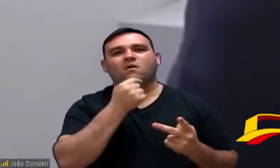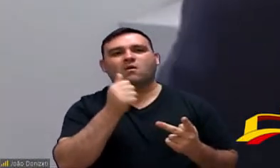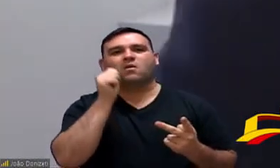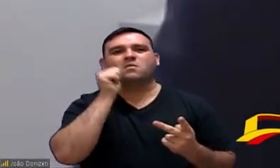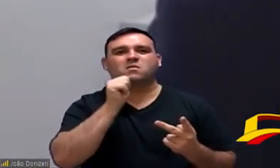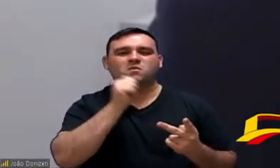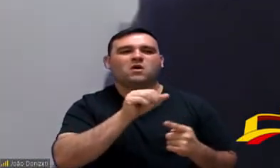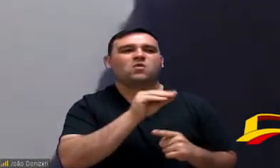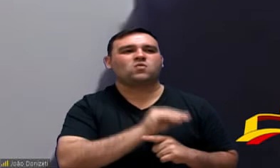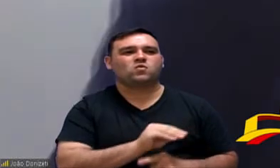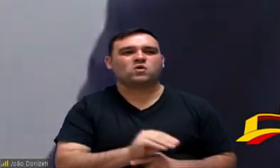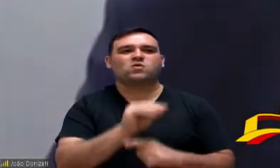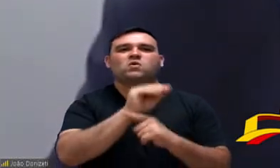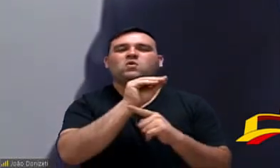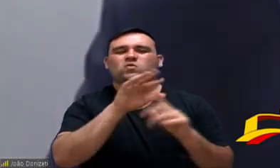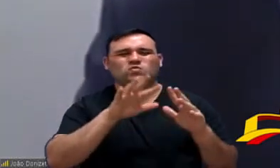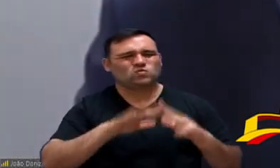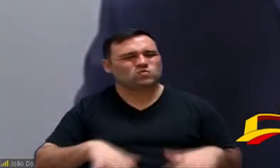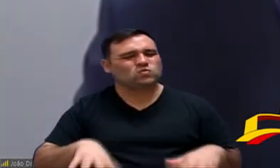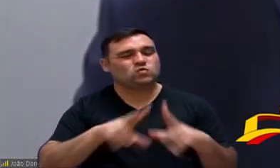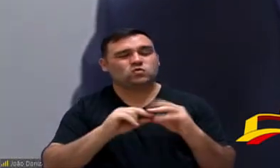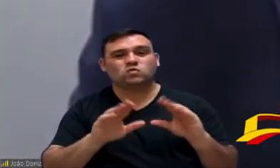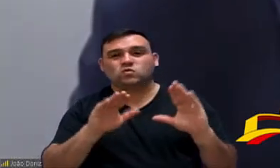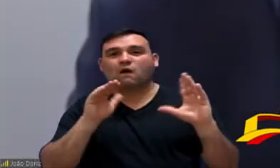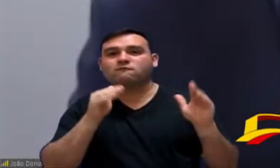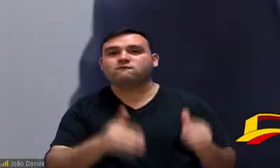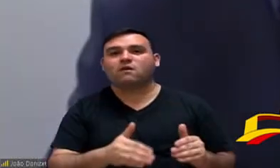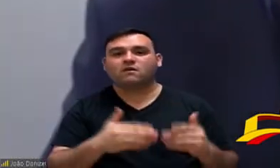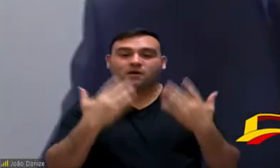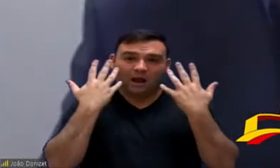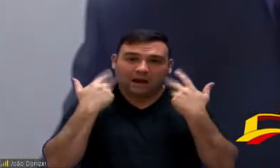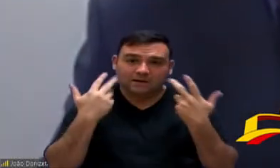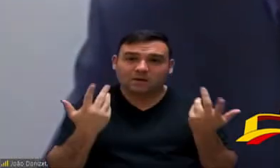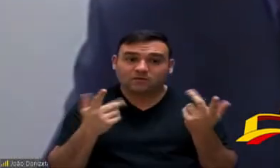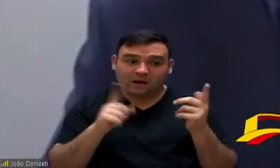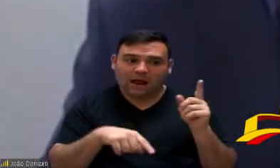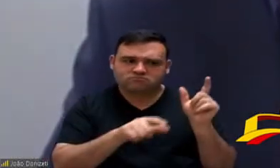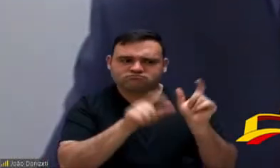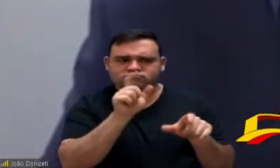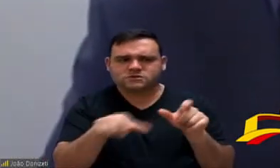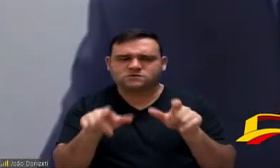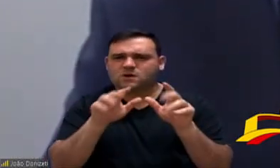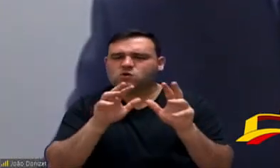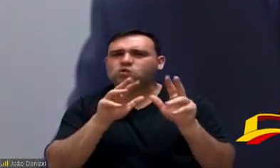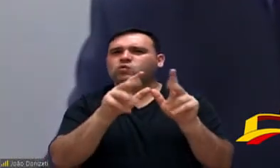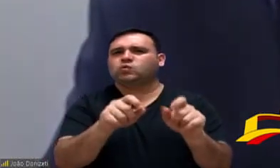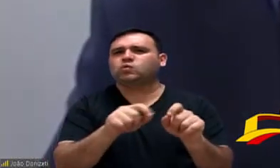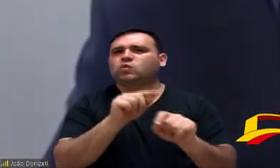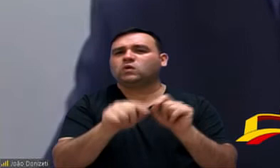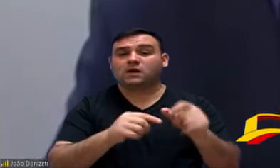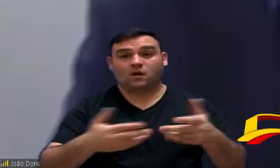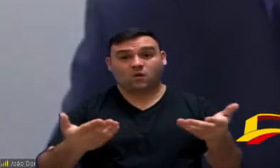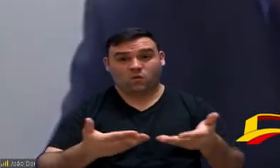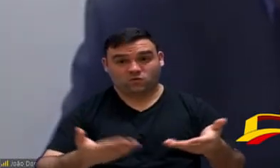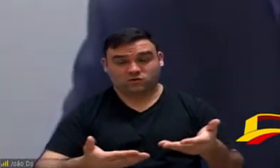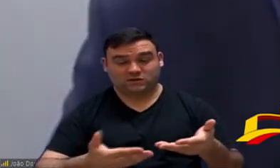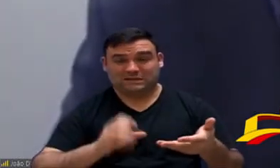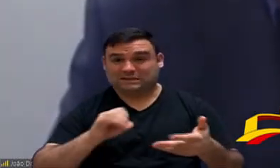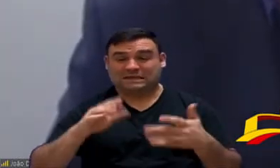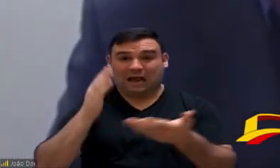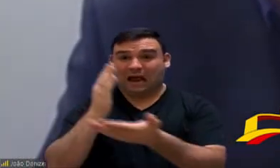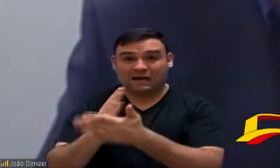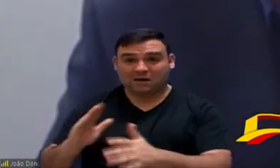dos cuidadores e das cuidadoras da causa animal. São essas pessoas que, se hoje deixassem de